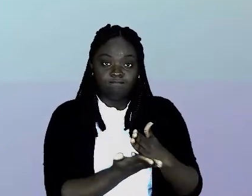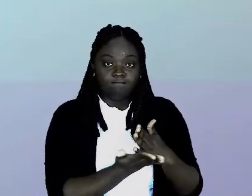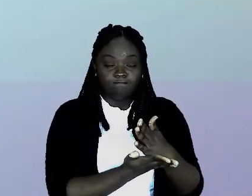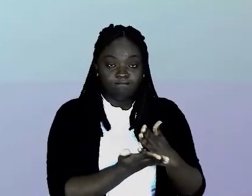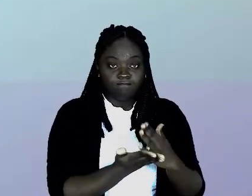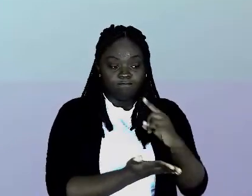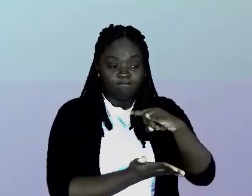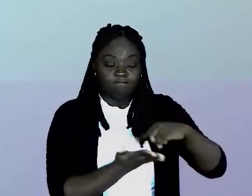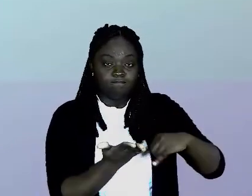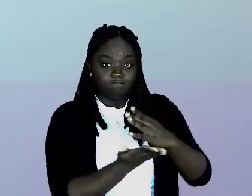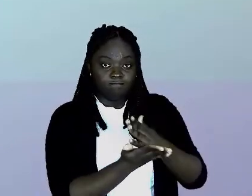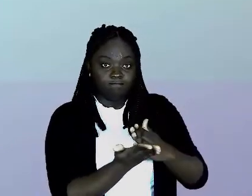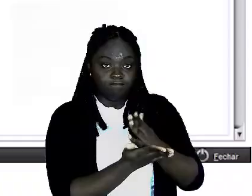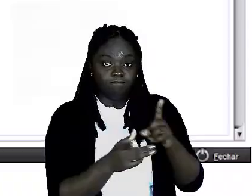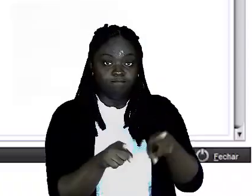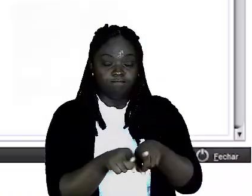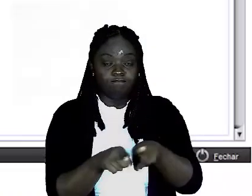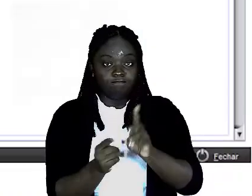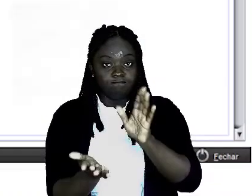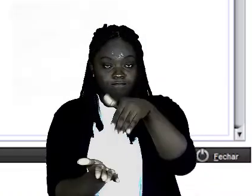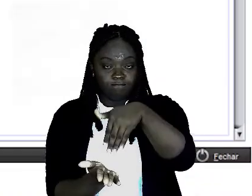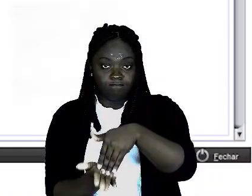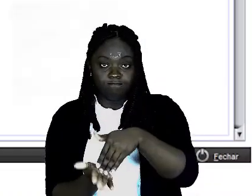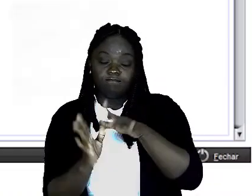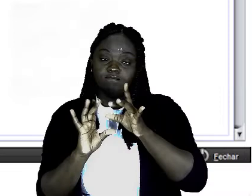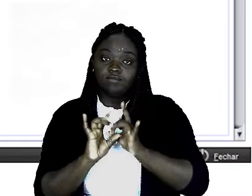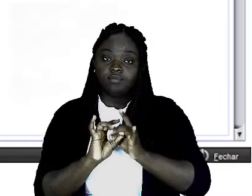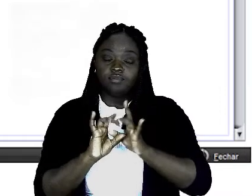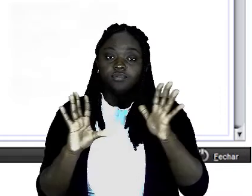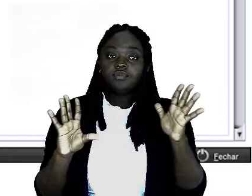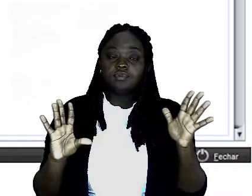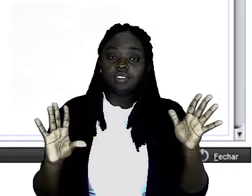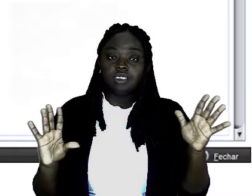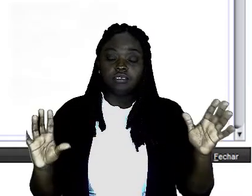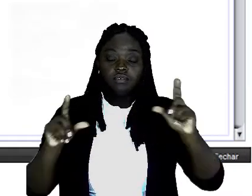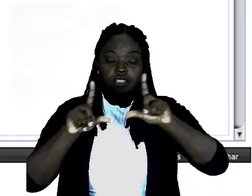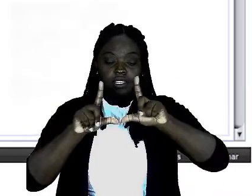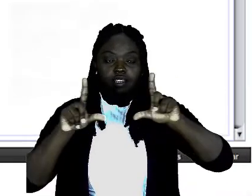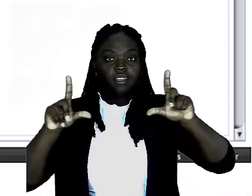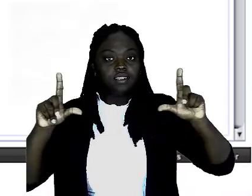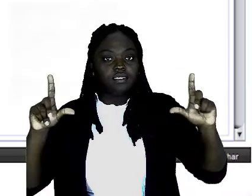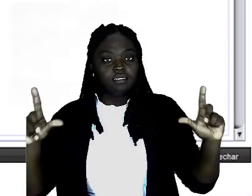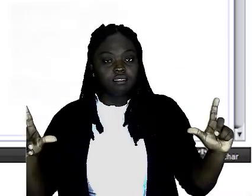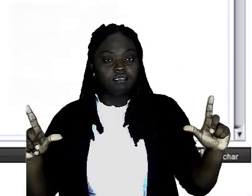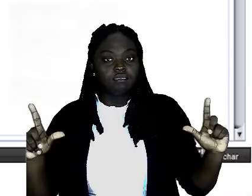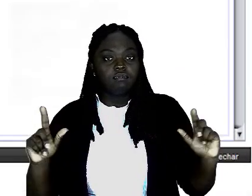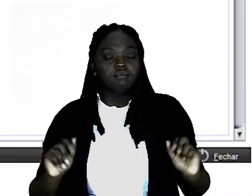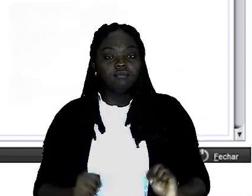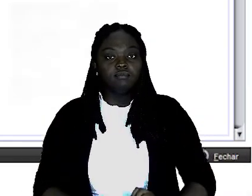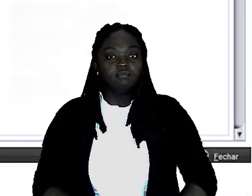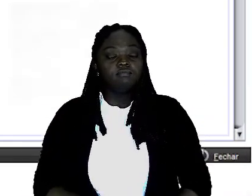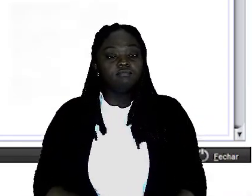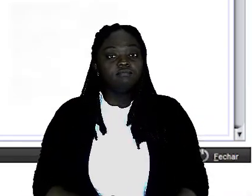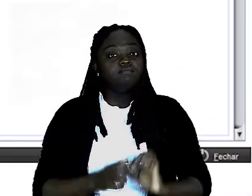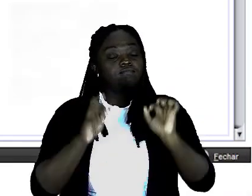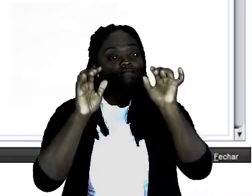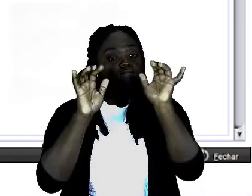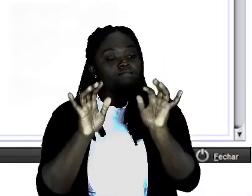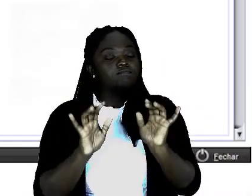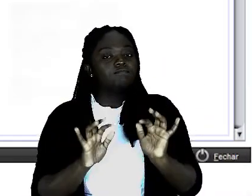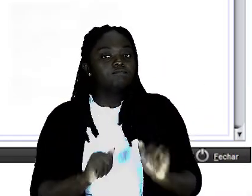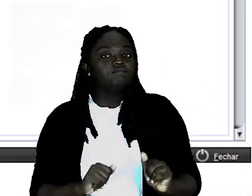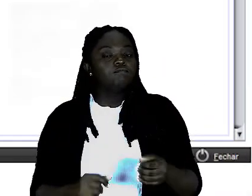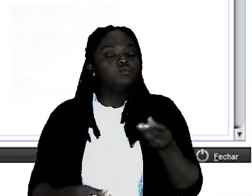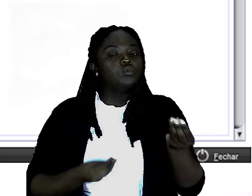parcial e final, será disponibilizada em tela a mensagem informando sobre